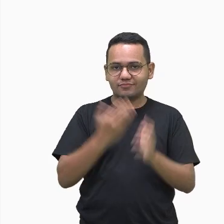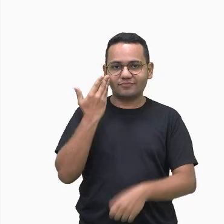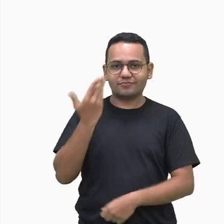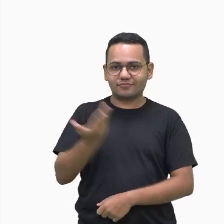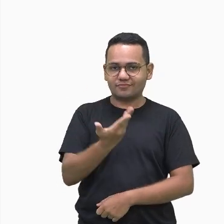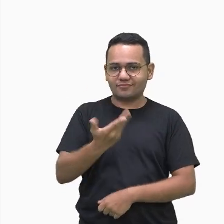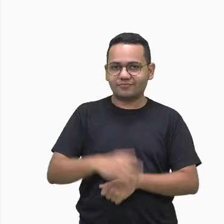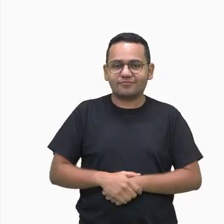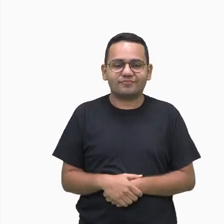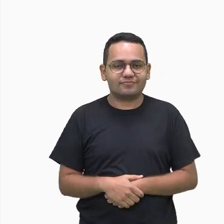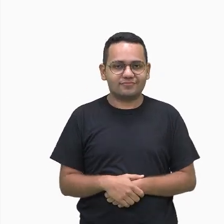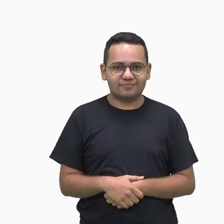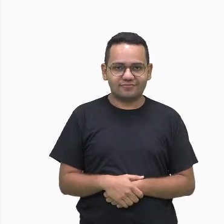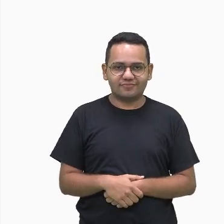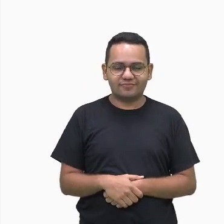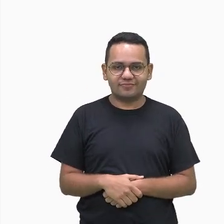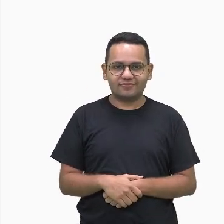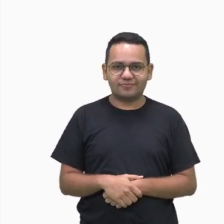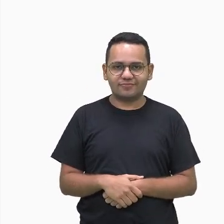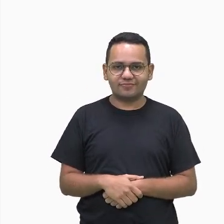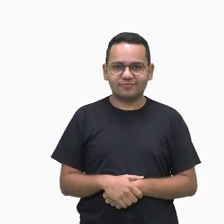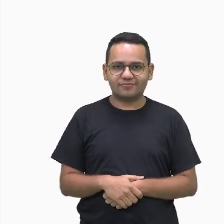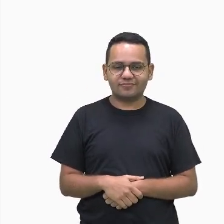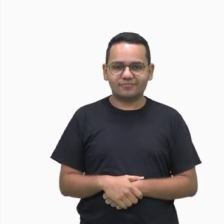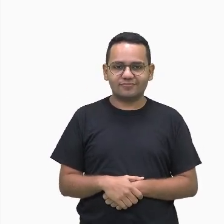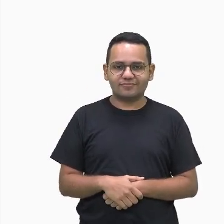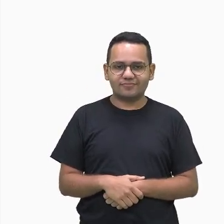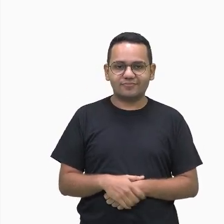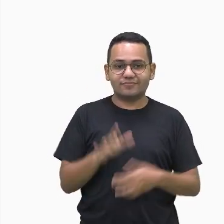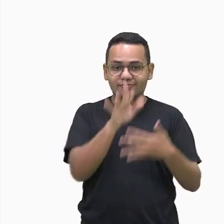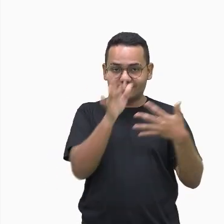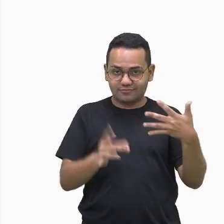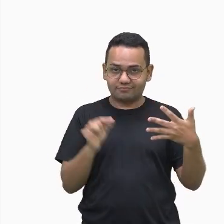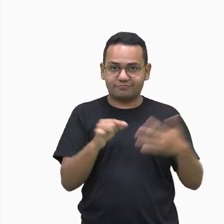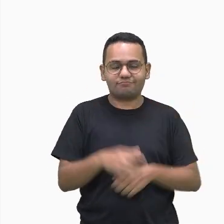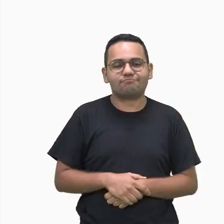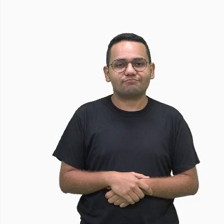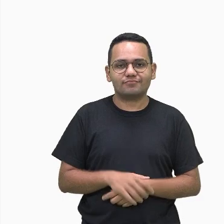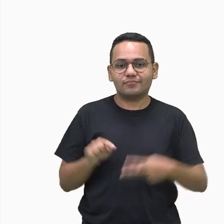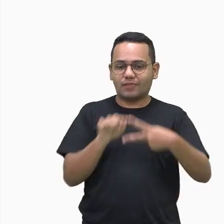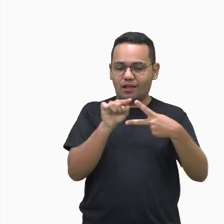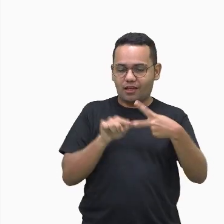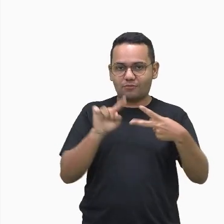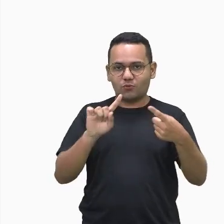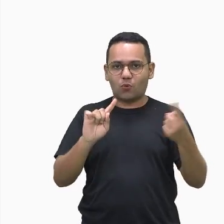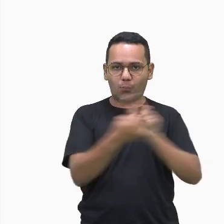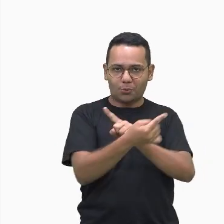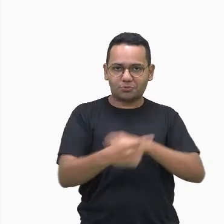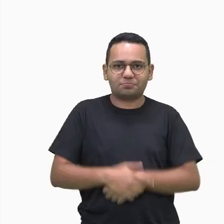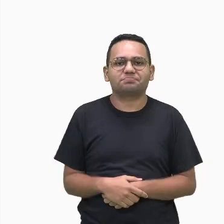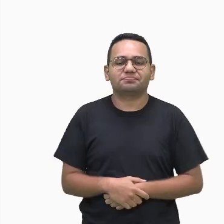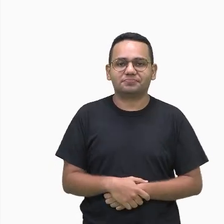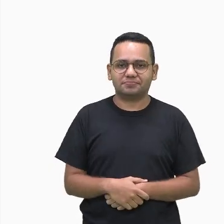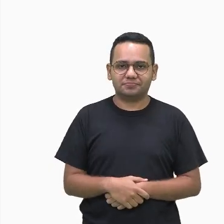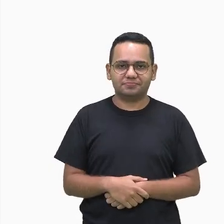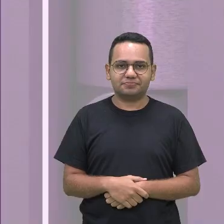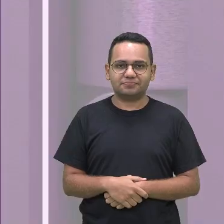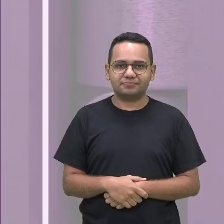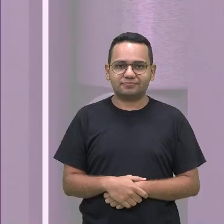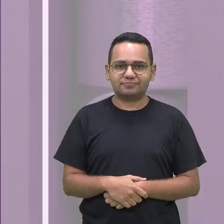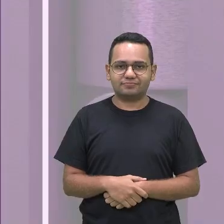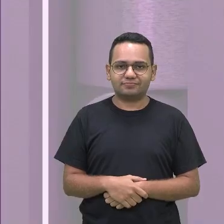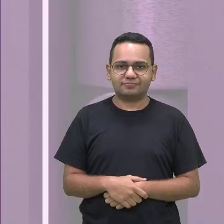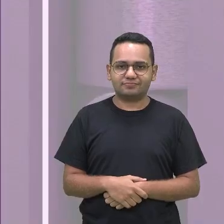de conhecimento oposição pelo vértice com detalhamento em ângulos opostos pelo vértice.